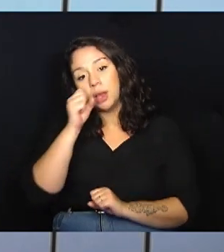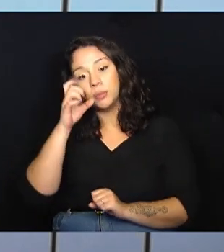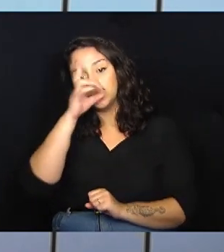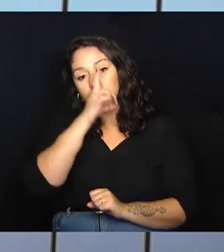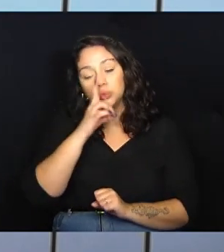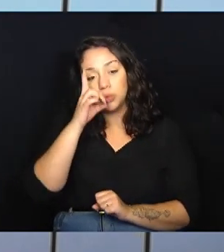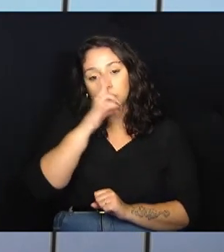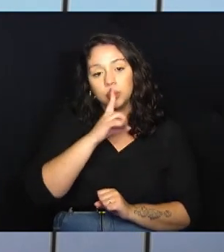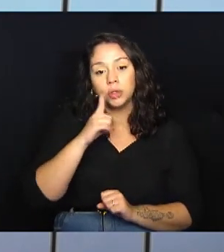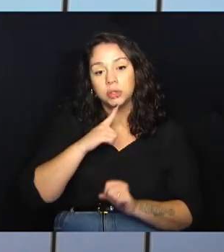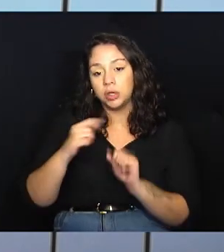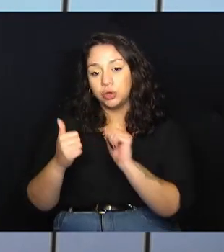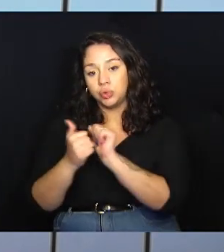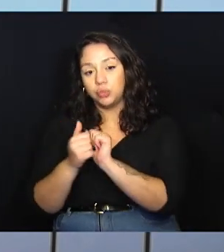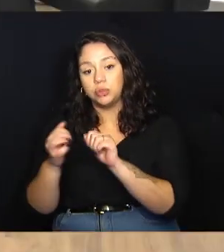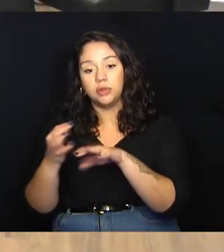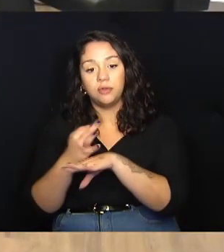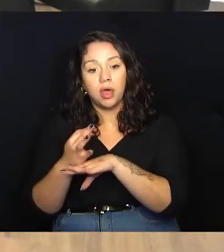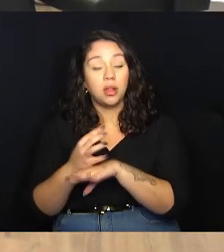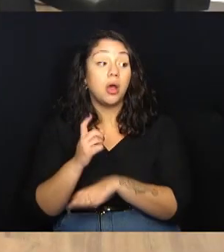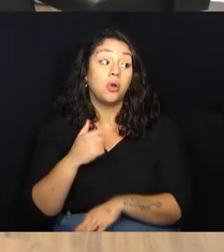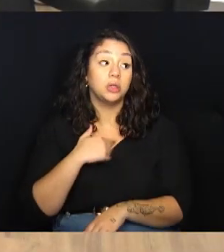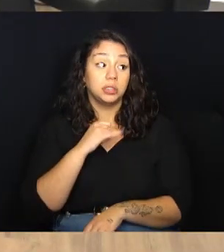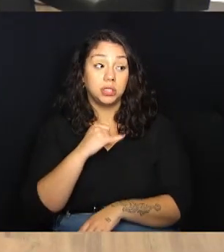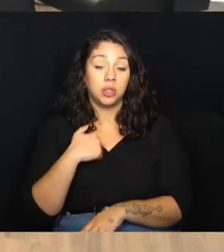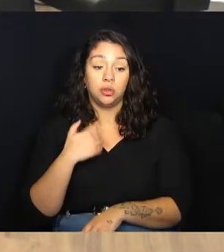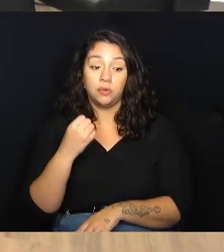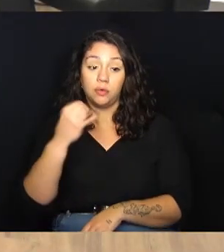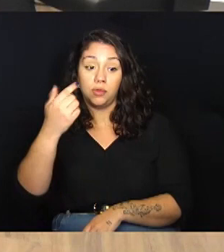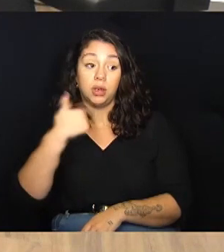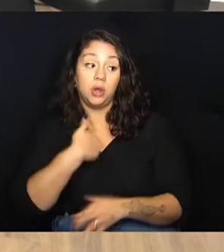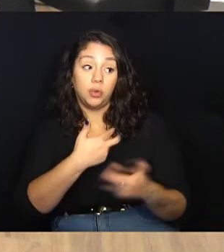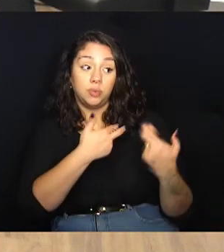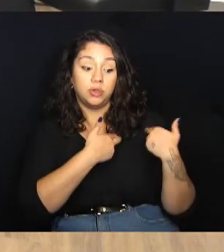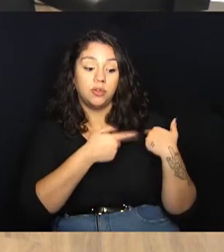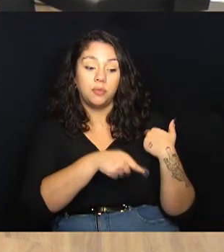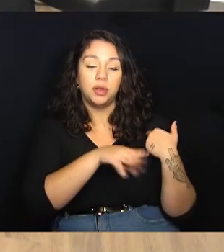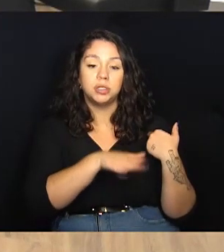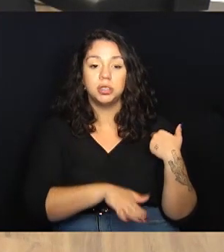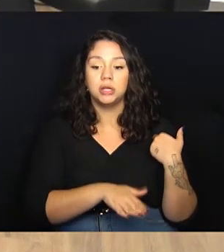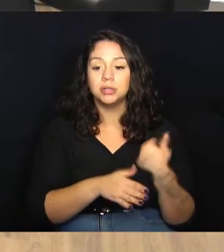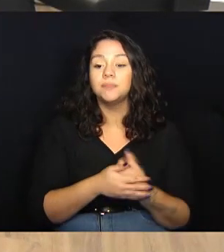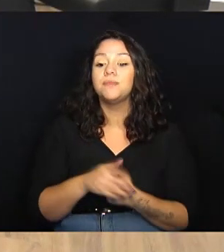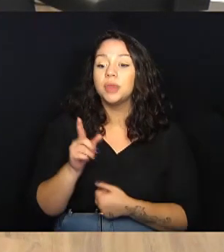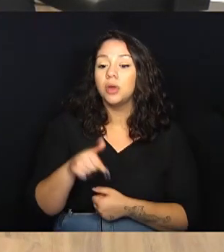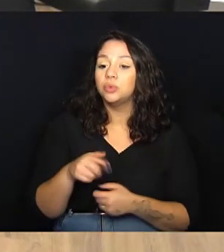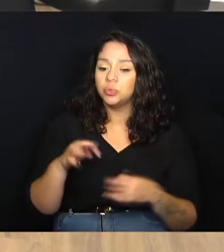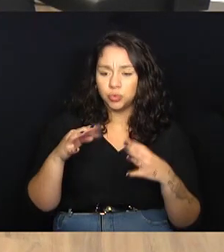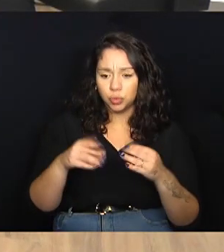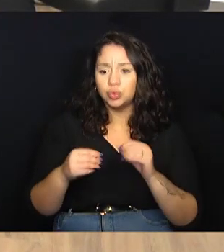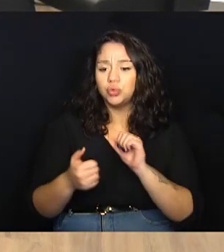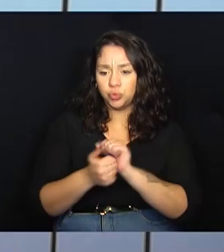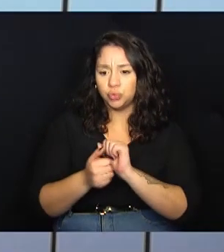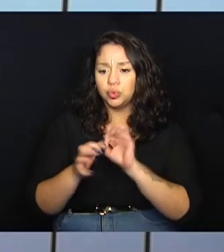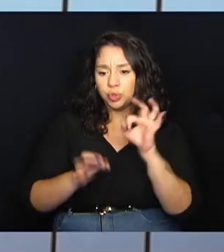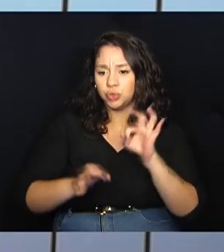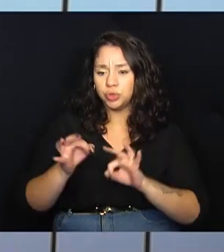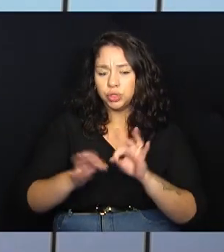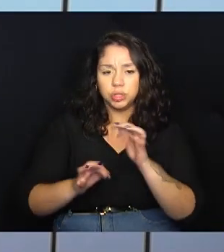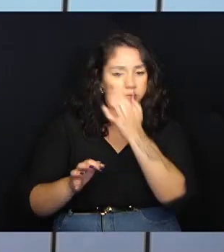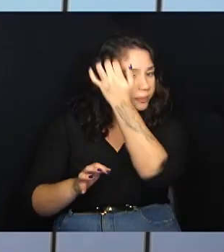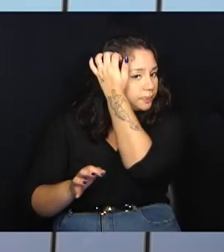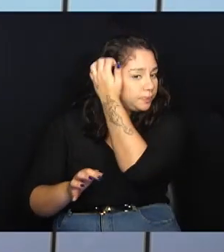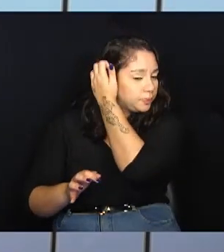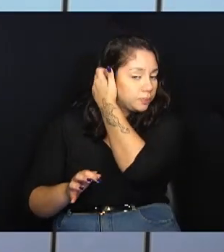Tá viajando, aconteceu alguma coisa, eu sou responsável por essa criança. Então, tudo é sempre junto com a Vara da Infância, a Promotoria da Infância